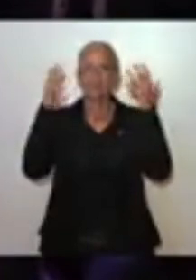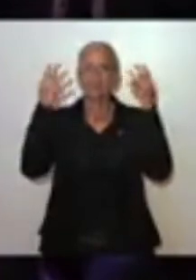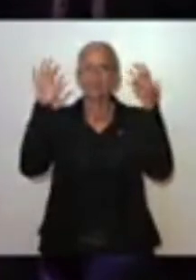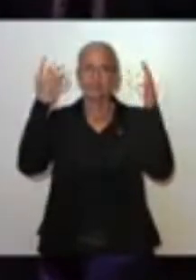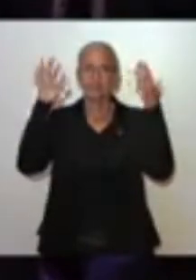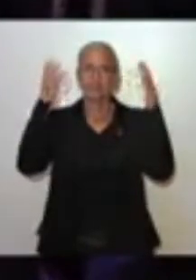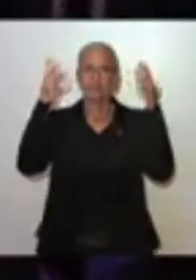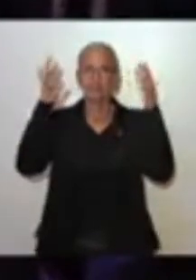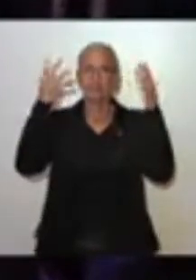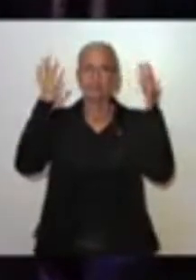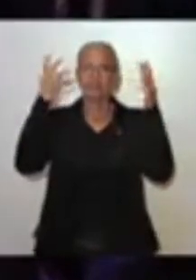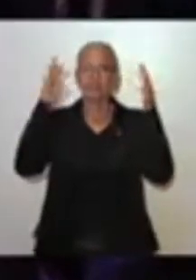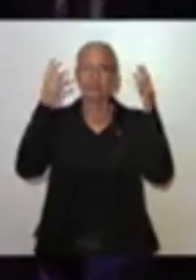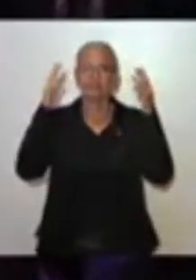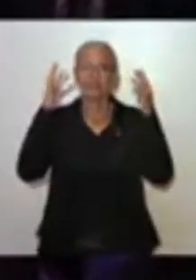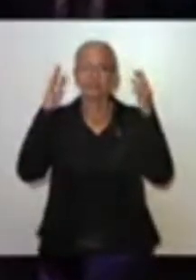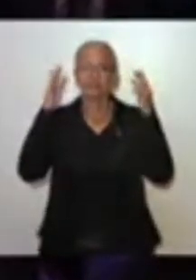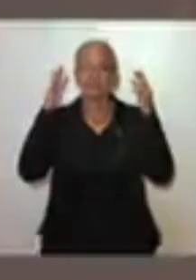e